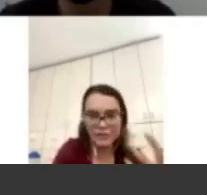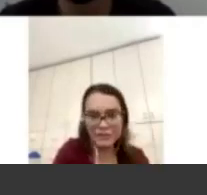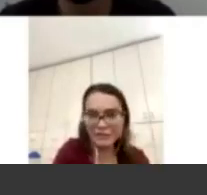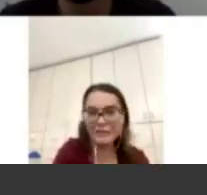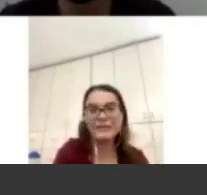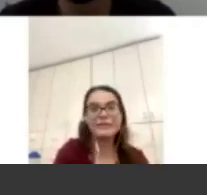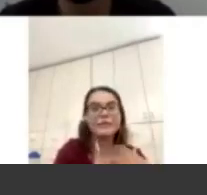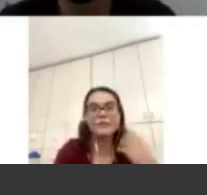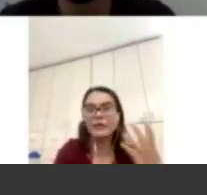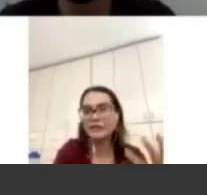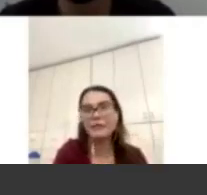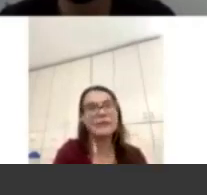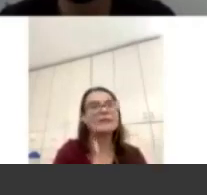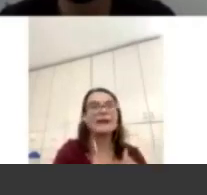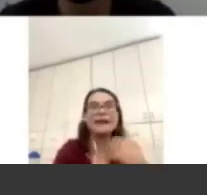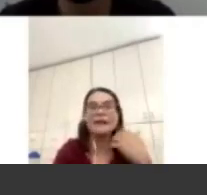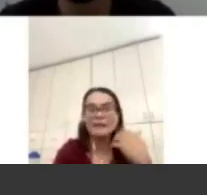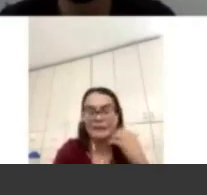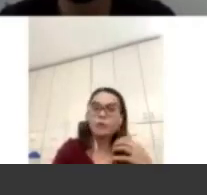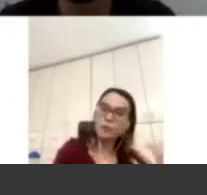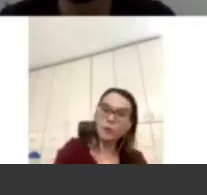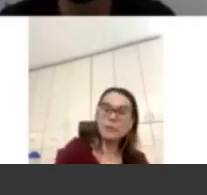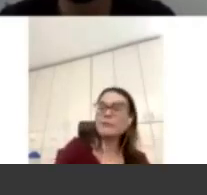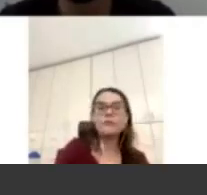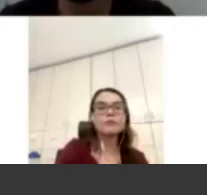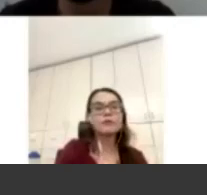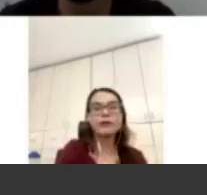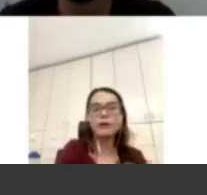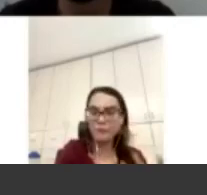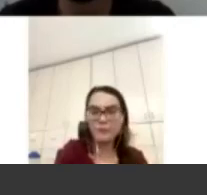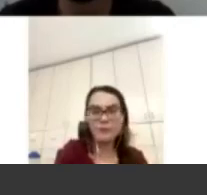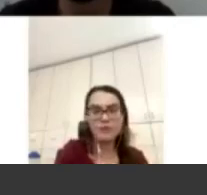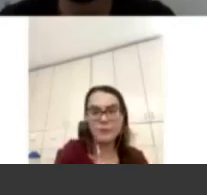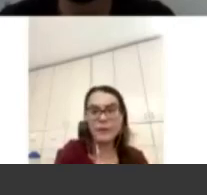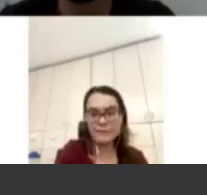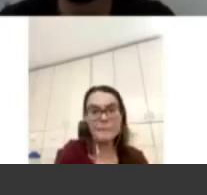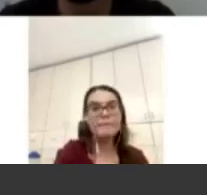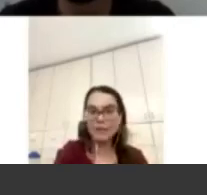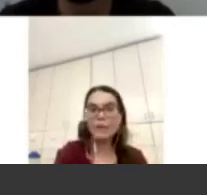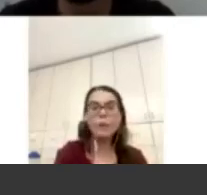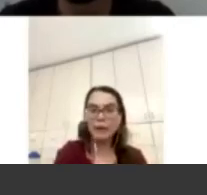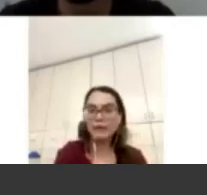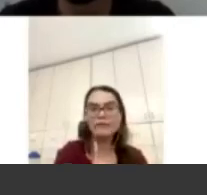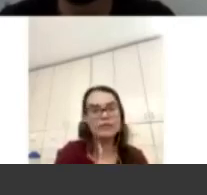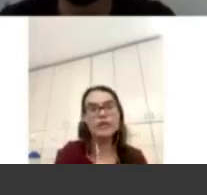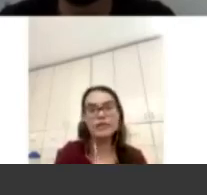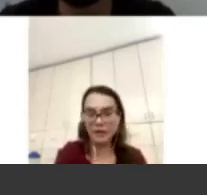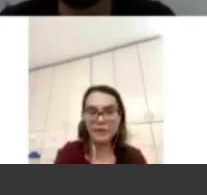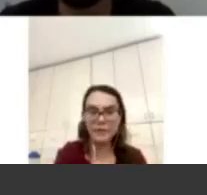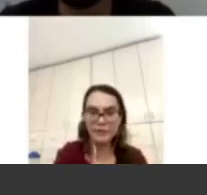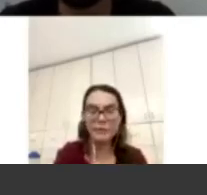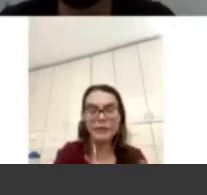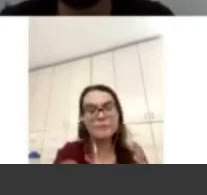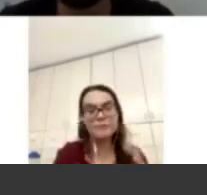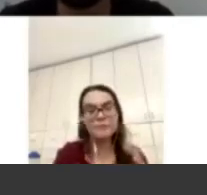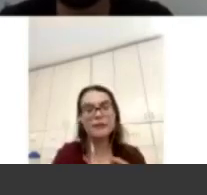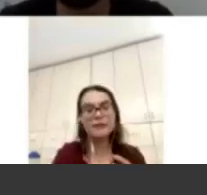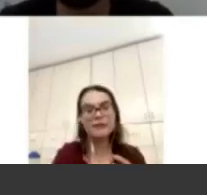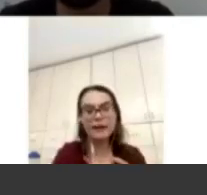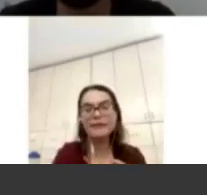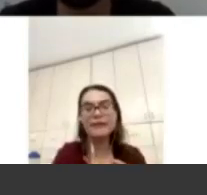tem uma angina, ele está tendo um derrame, ele está com problema de saúde mental, com problema de diabetes, e o PAC vai te direcionar, inclusive,